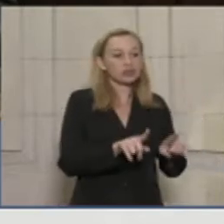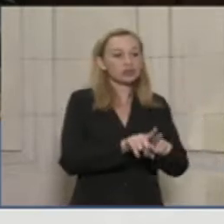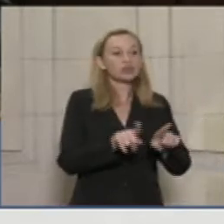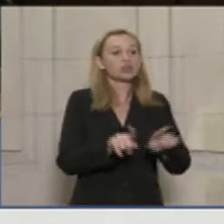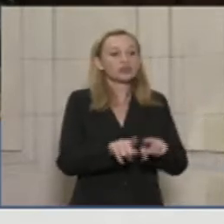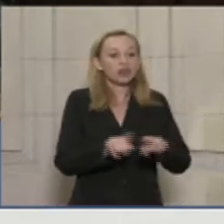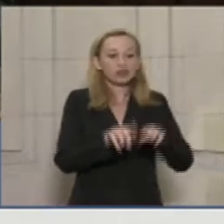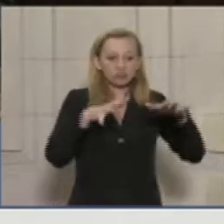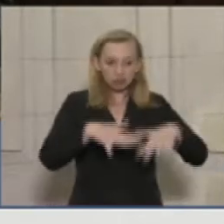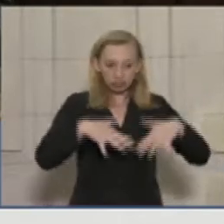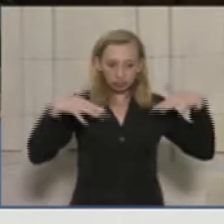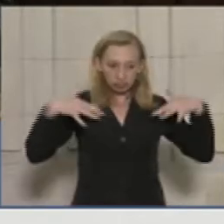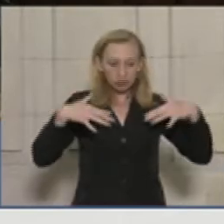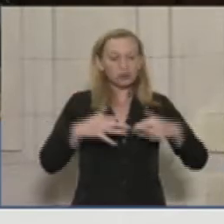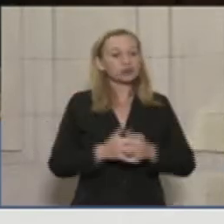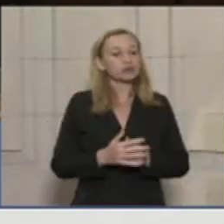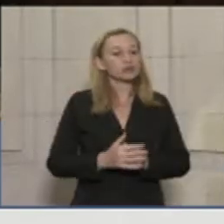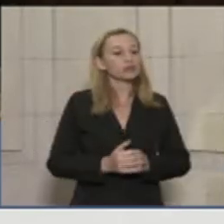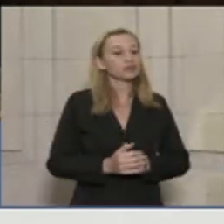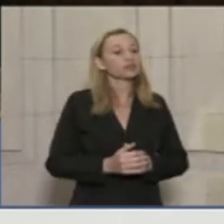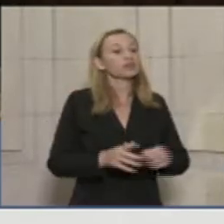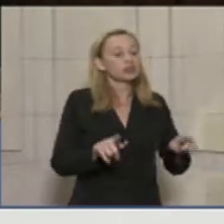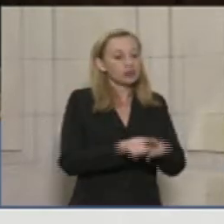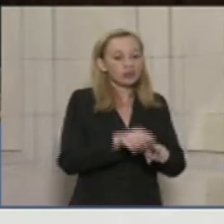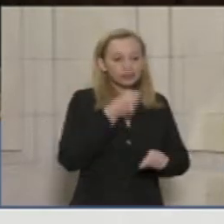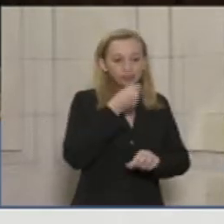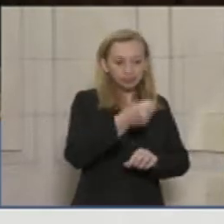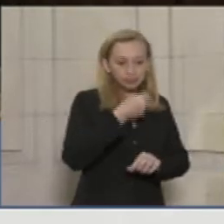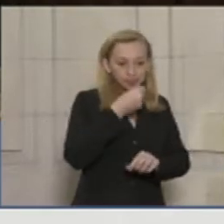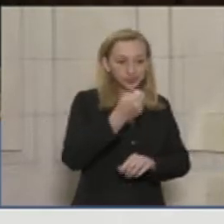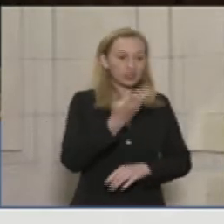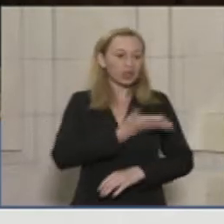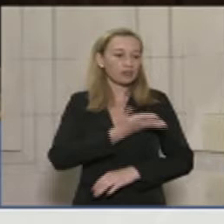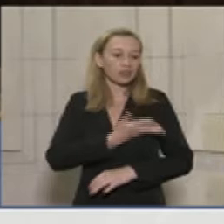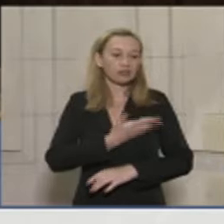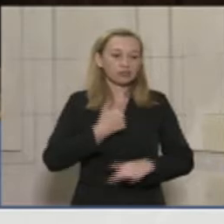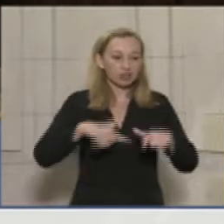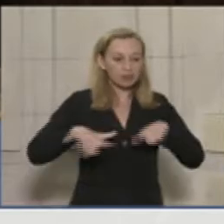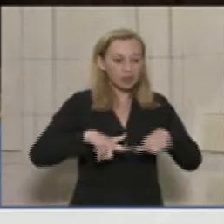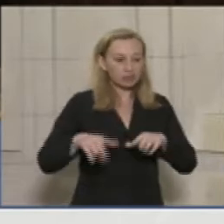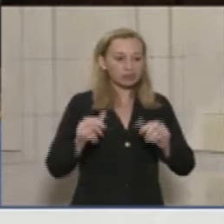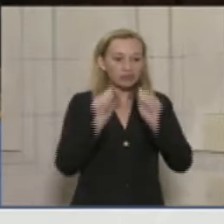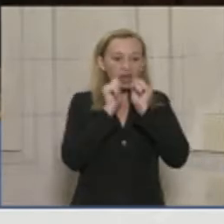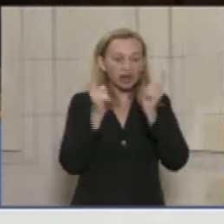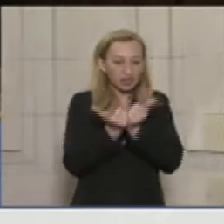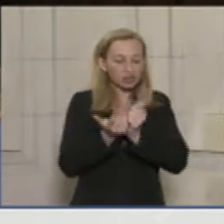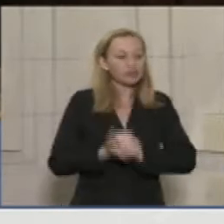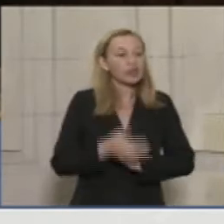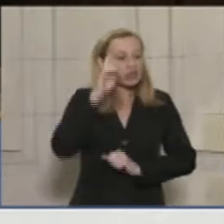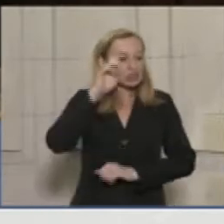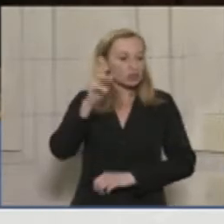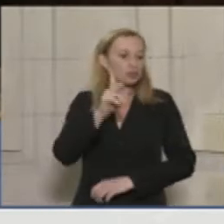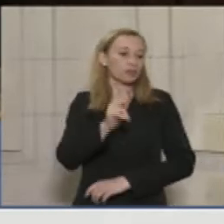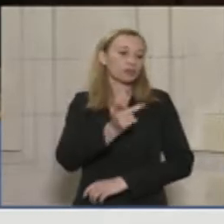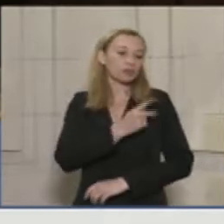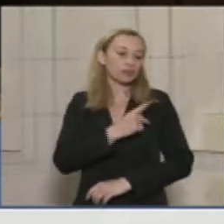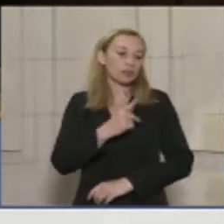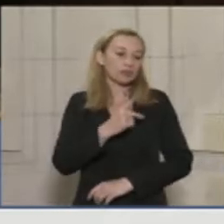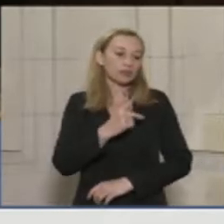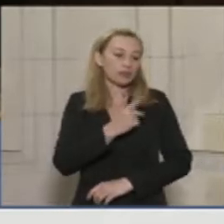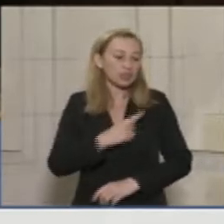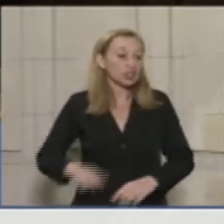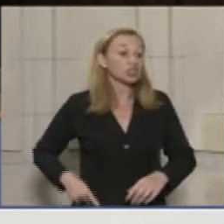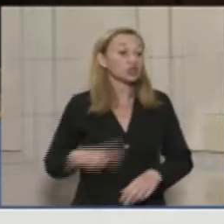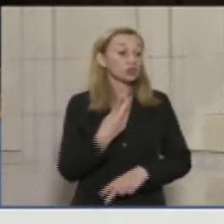cidadãs presentes, imprensa e colegas de trabalho aqui da Alerj. Senhor presidente, 2 temas me